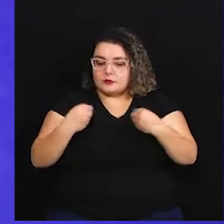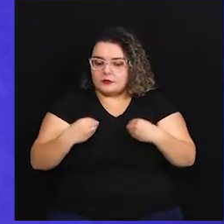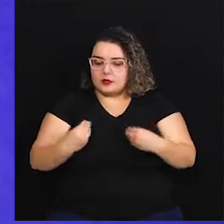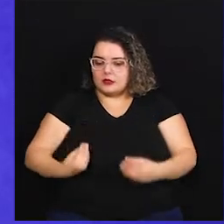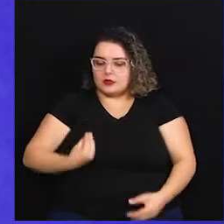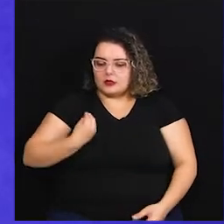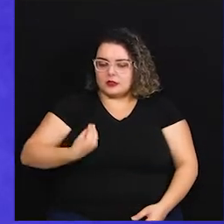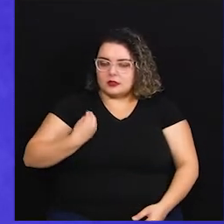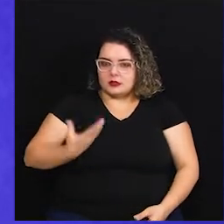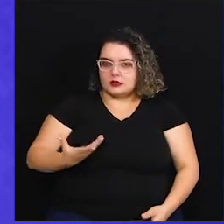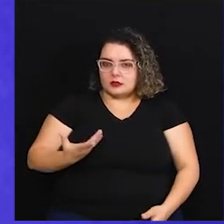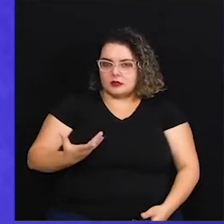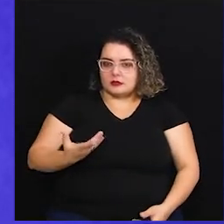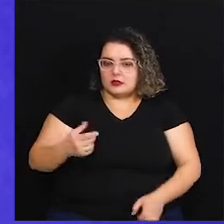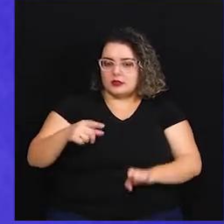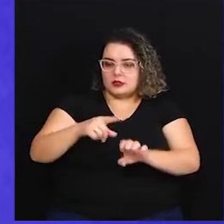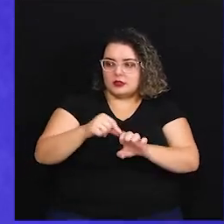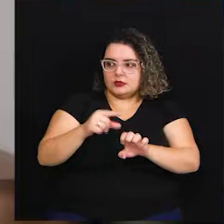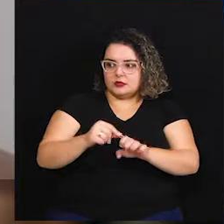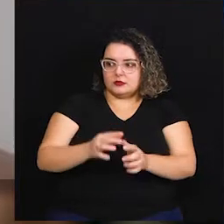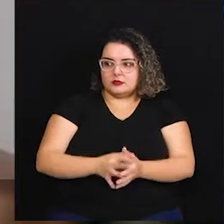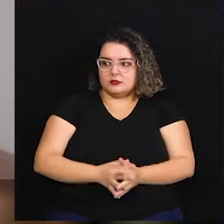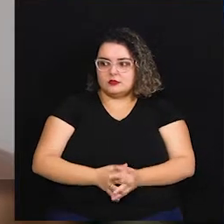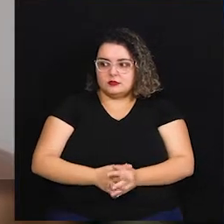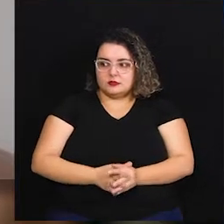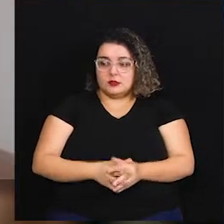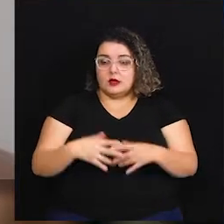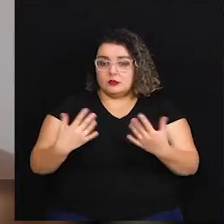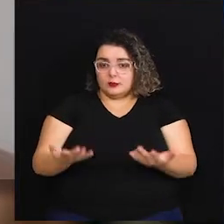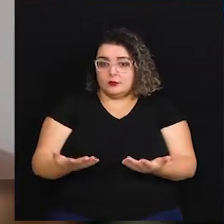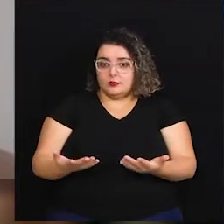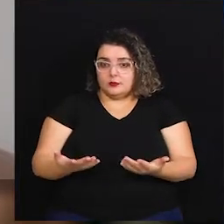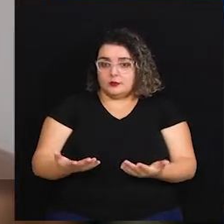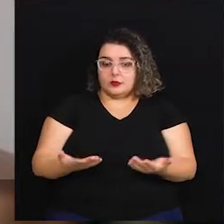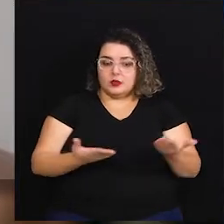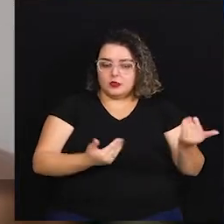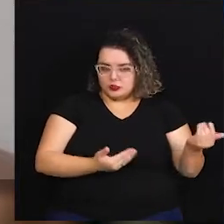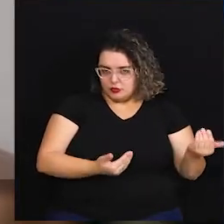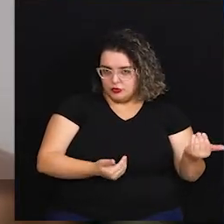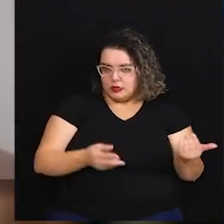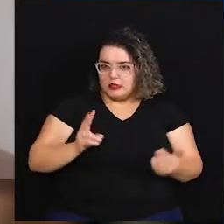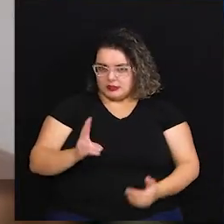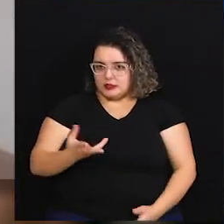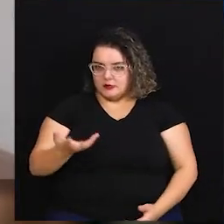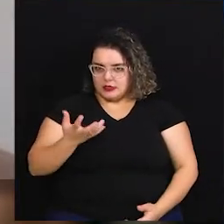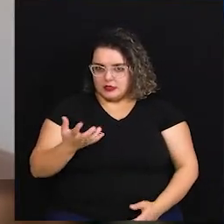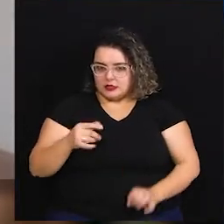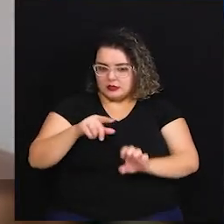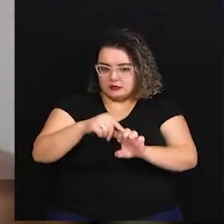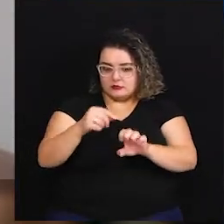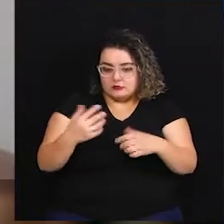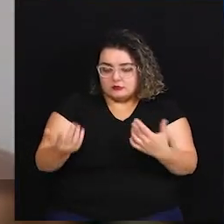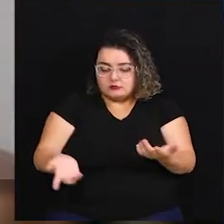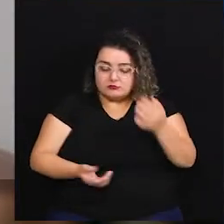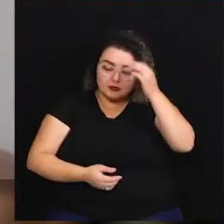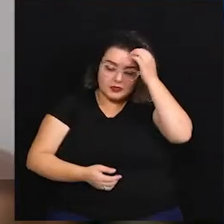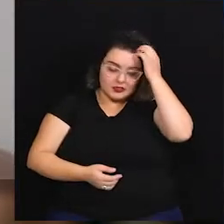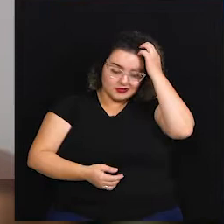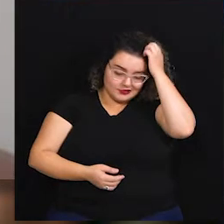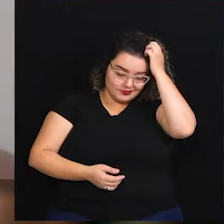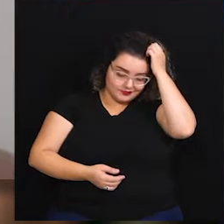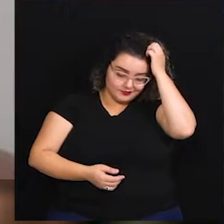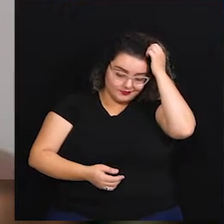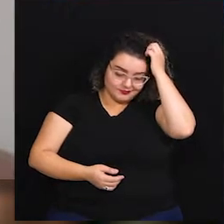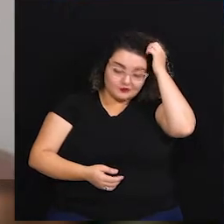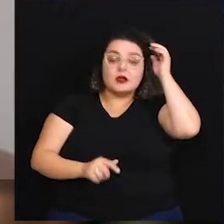sua trajetória empreendedora, Amanda? Sim, então, porque desde muito nova eu sempre quis empreender, mas por eu nunca